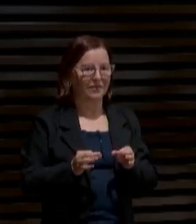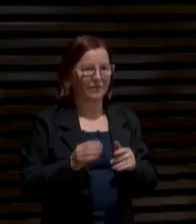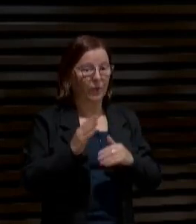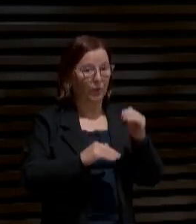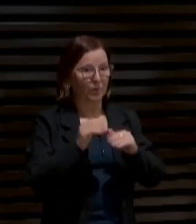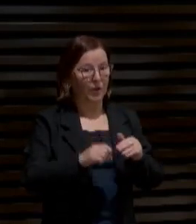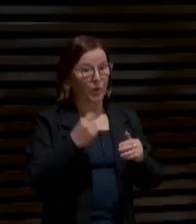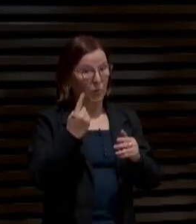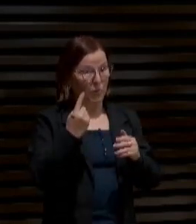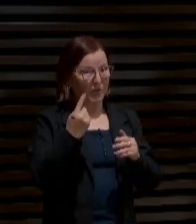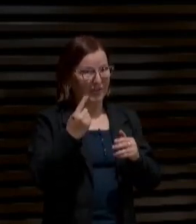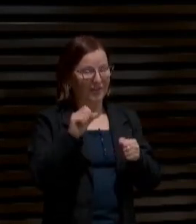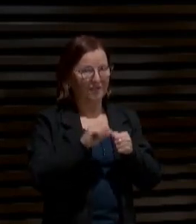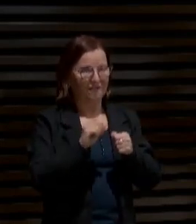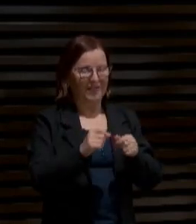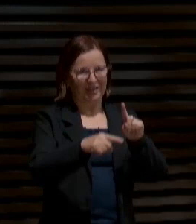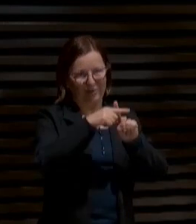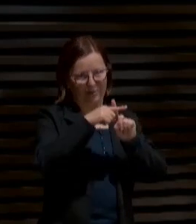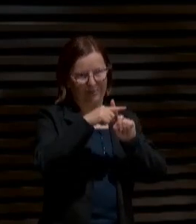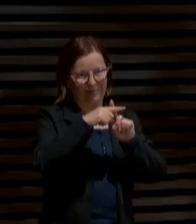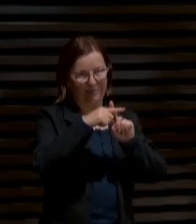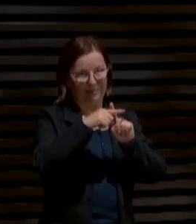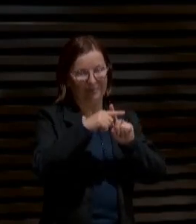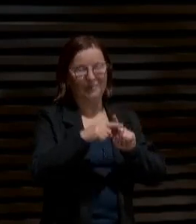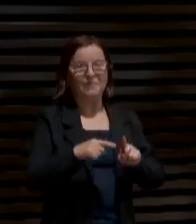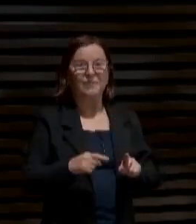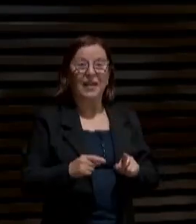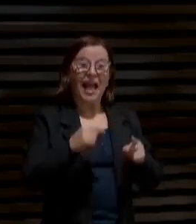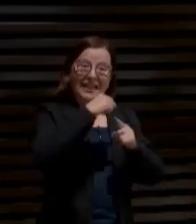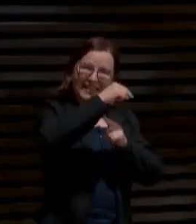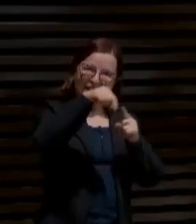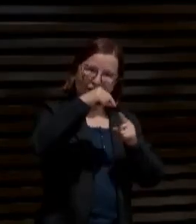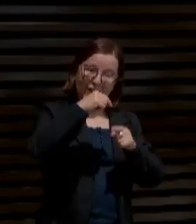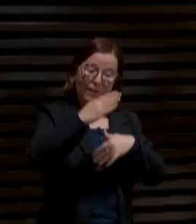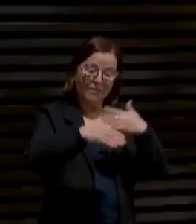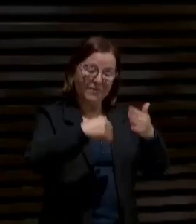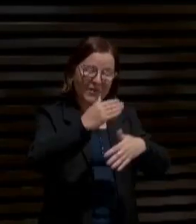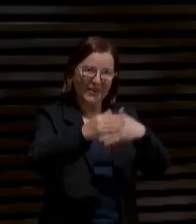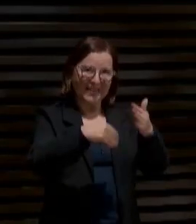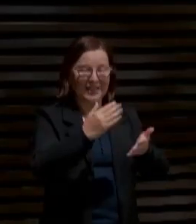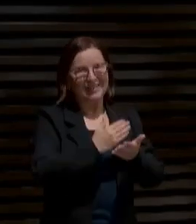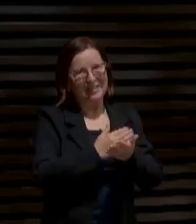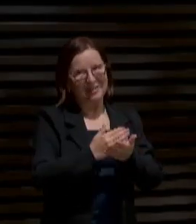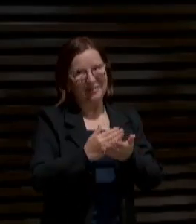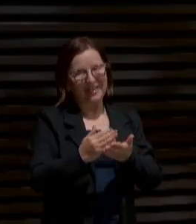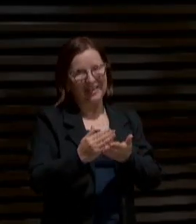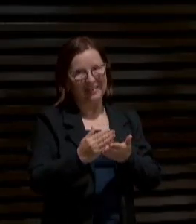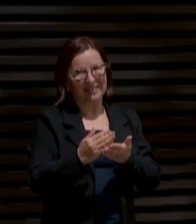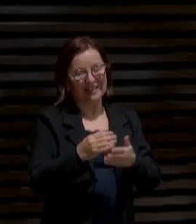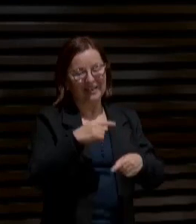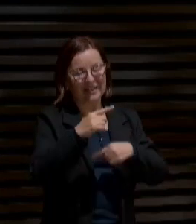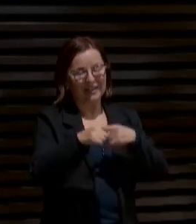realizado na cruz Santificação é um processo que se inicia após